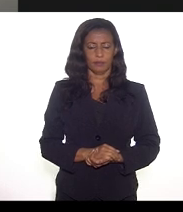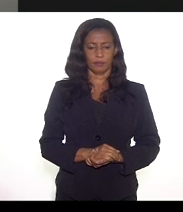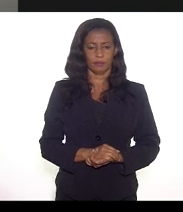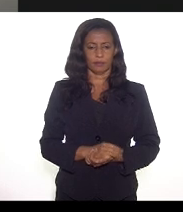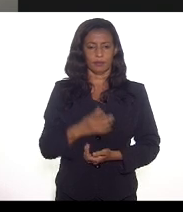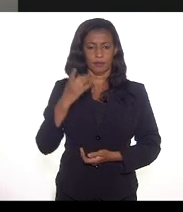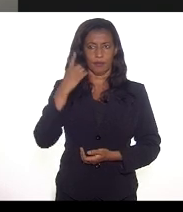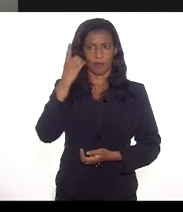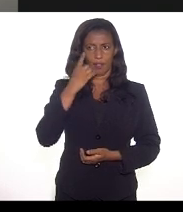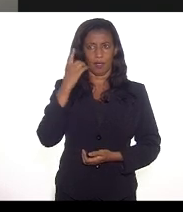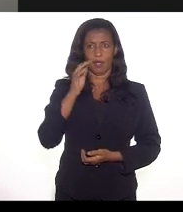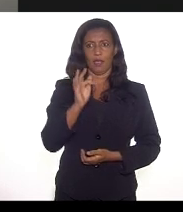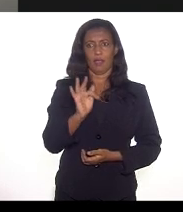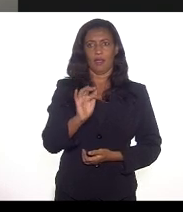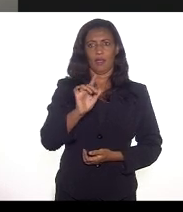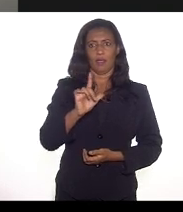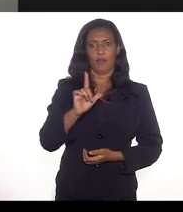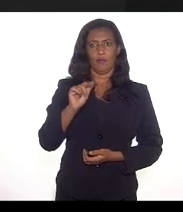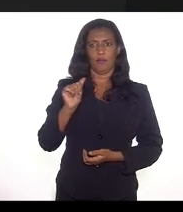Deputado Flávio Serafini.